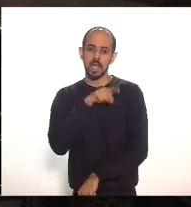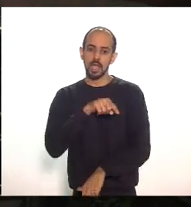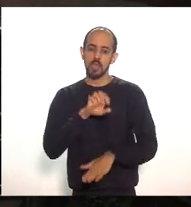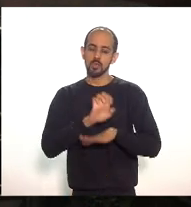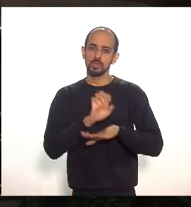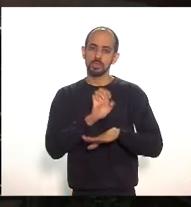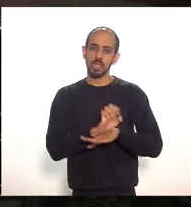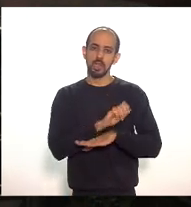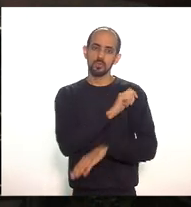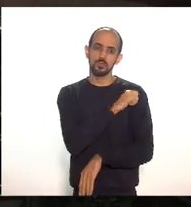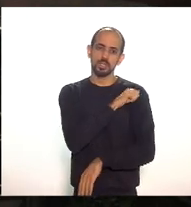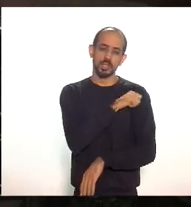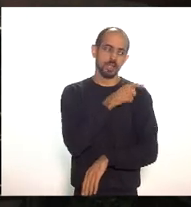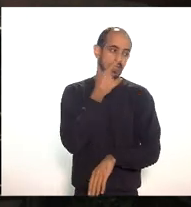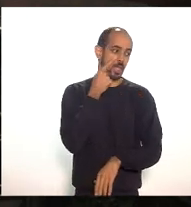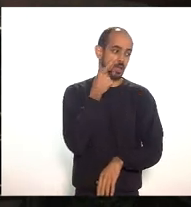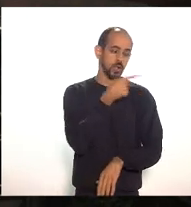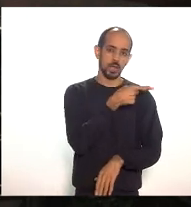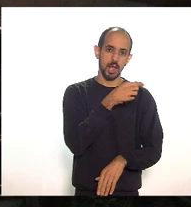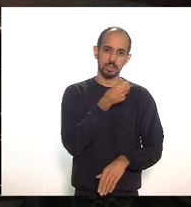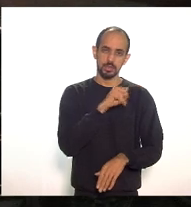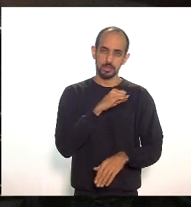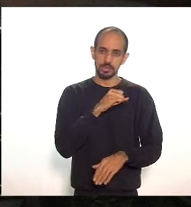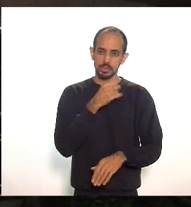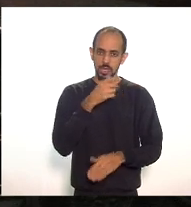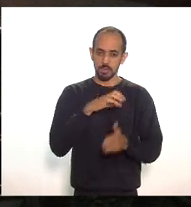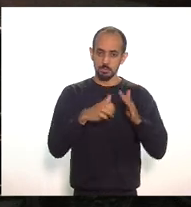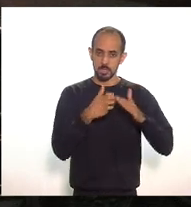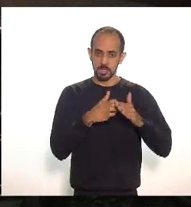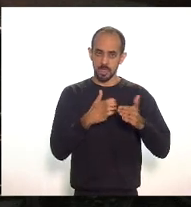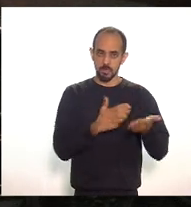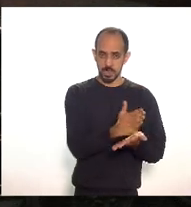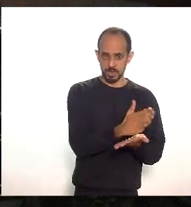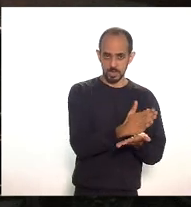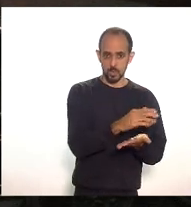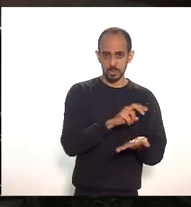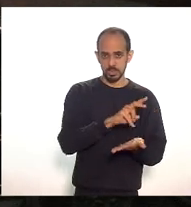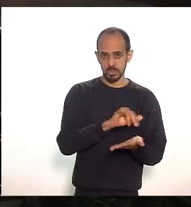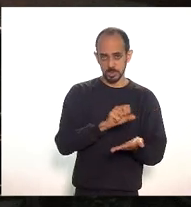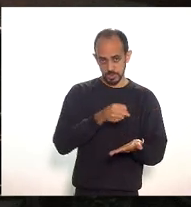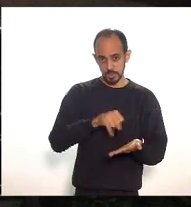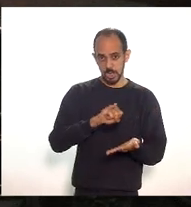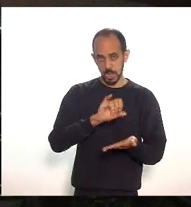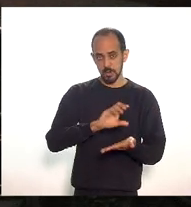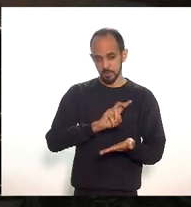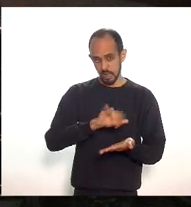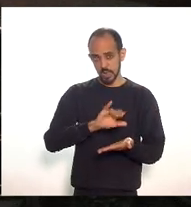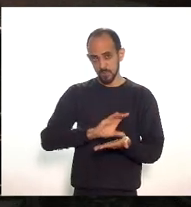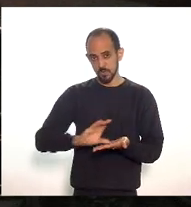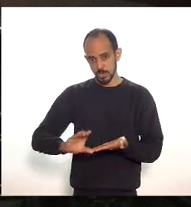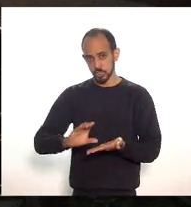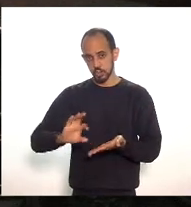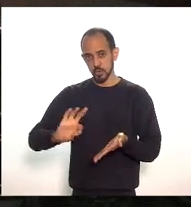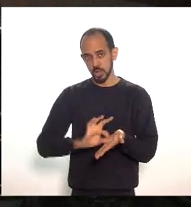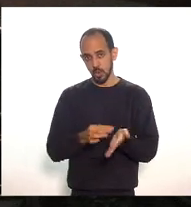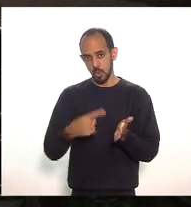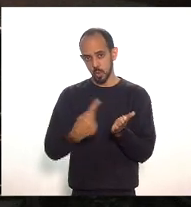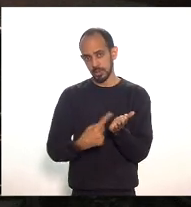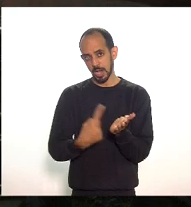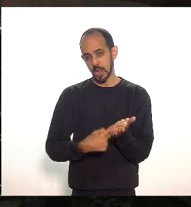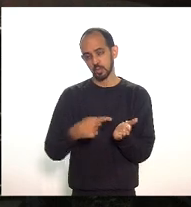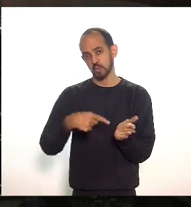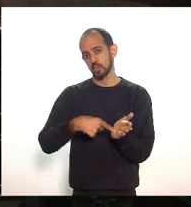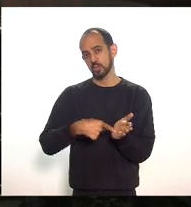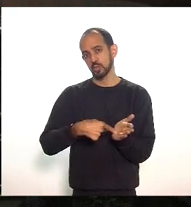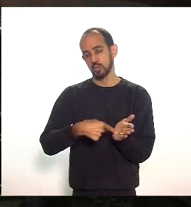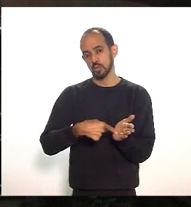fiscalizar suas empresas que venceram a concessão elas vão investir aquilo que está no contrato E aí é uma questão